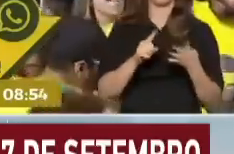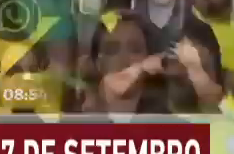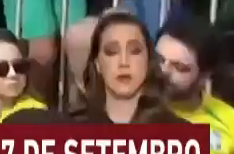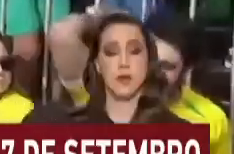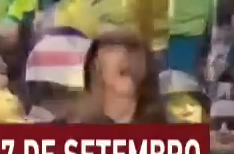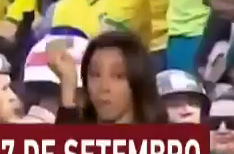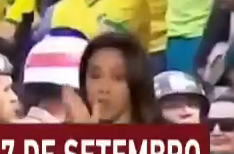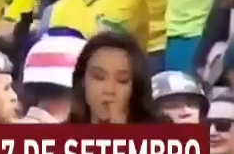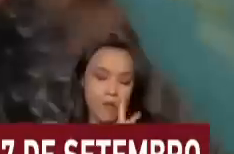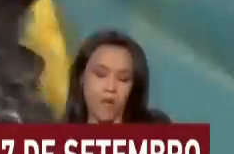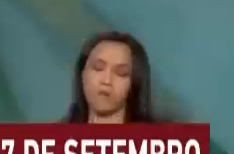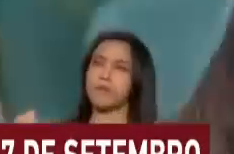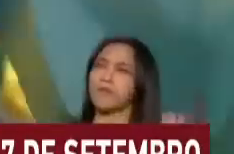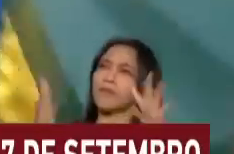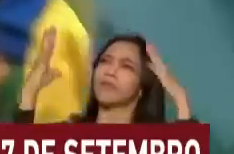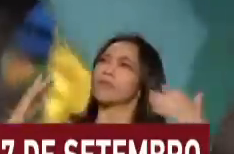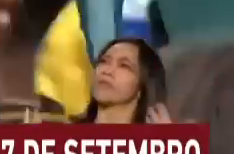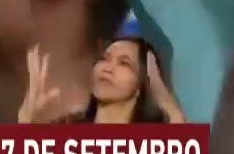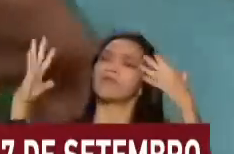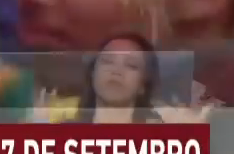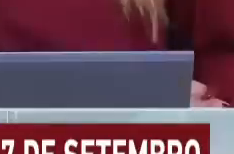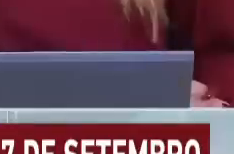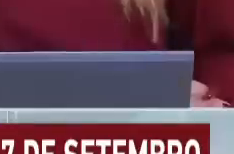onde o advogado tomou uma importância muito grande né